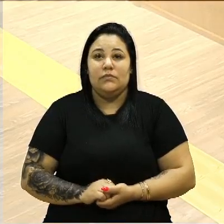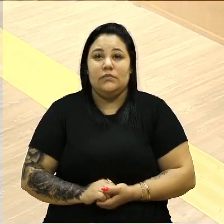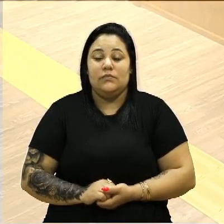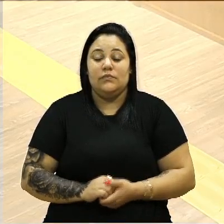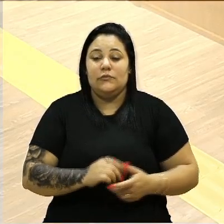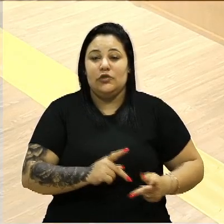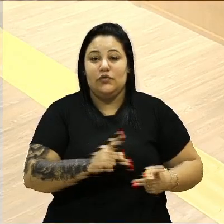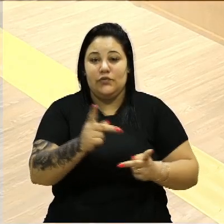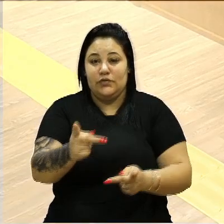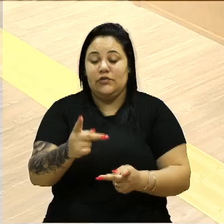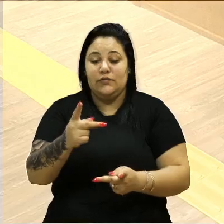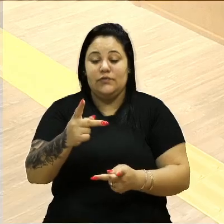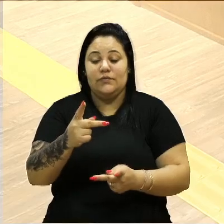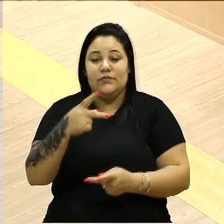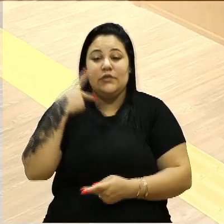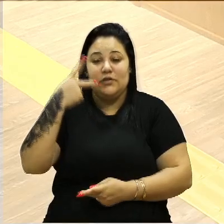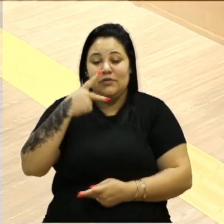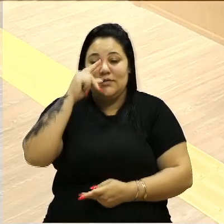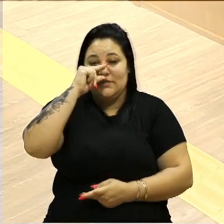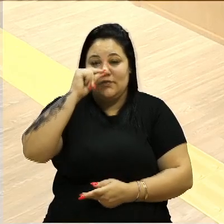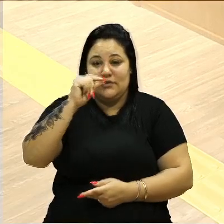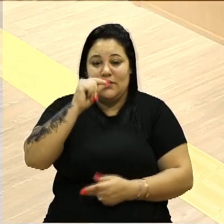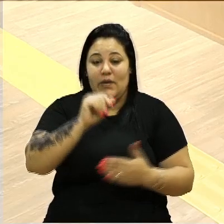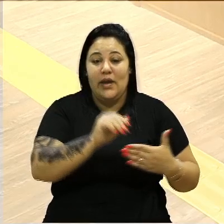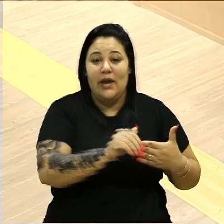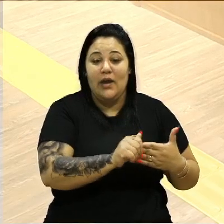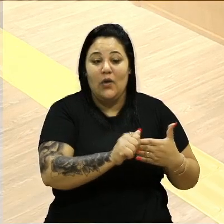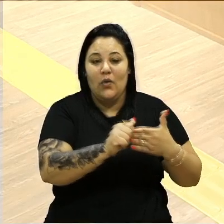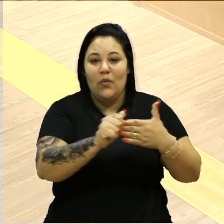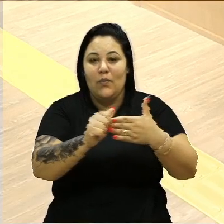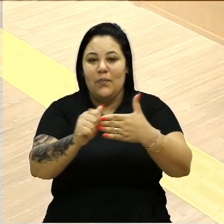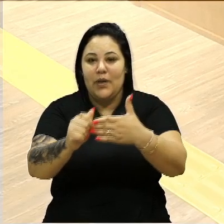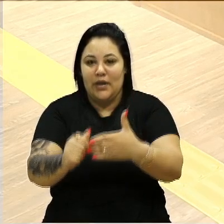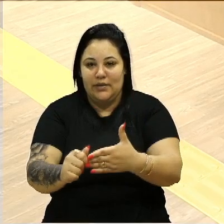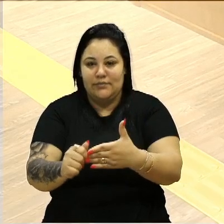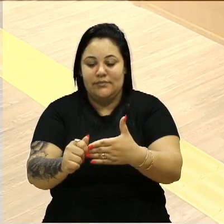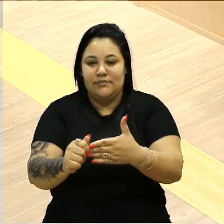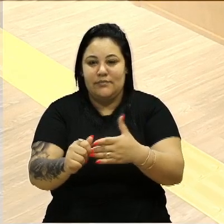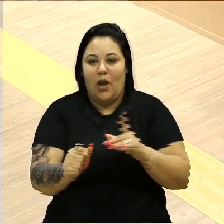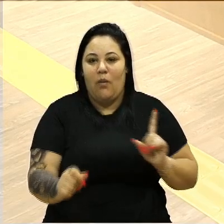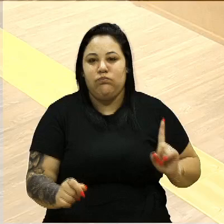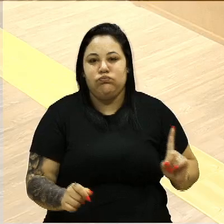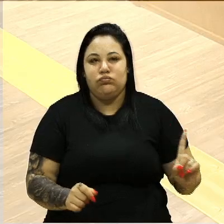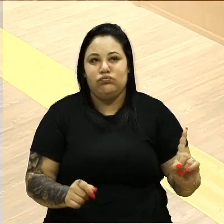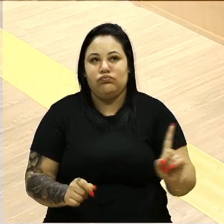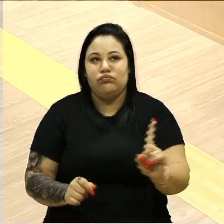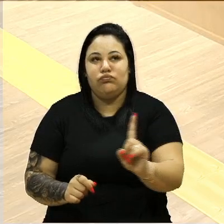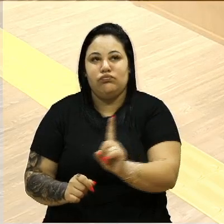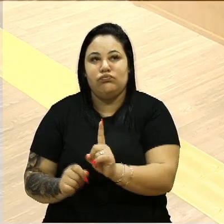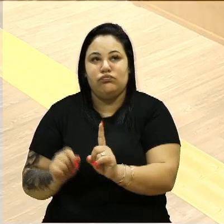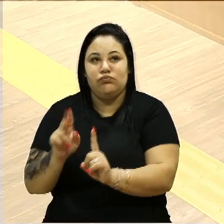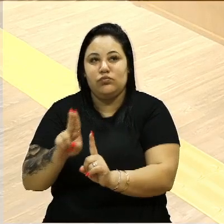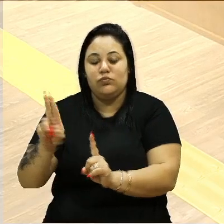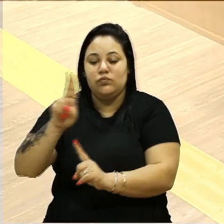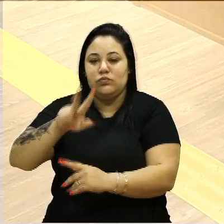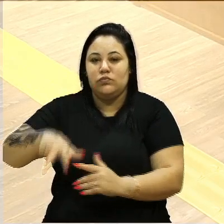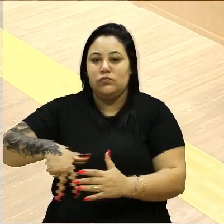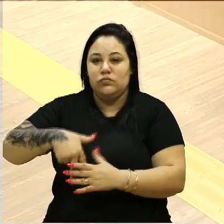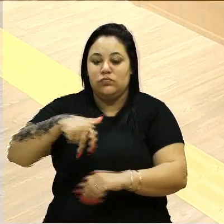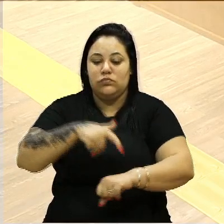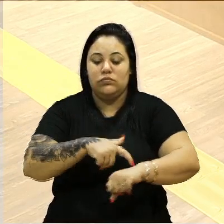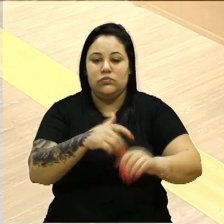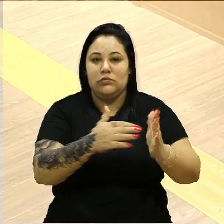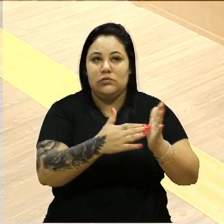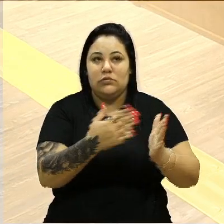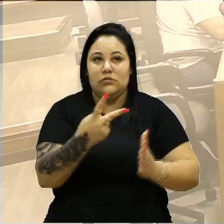Convido, então, o vereador Sandro Fantinel para que conduza o representante da FSG de Caxias do Sul para ocupar a tribuna pelo tempo de até